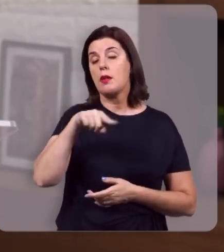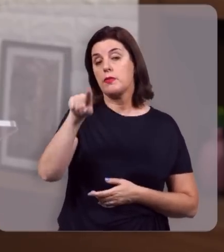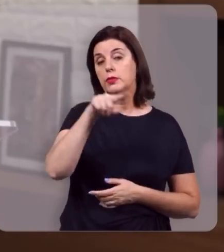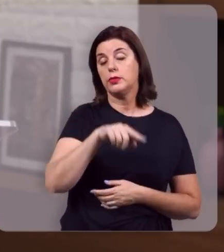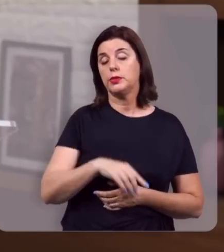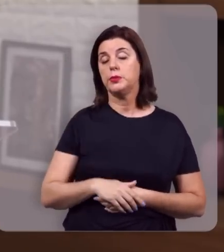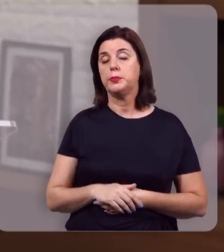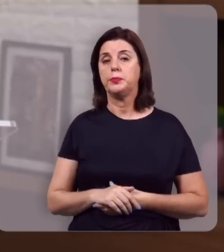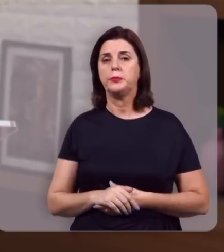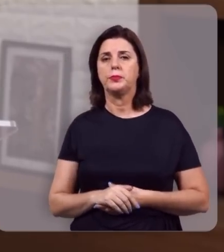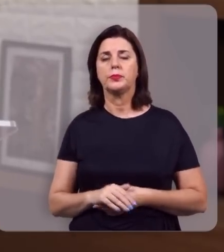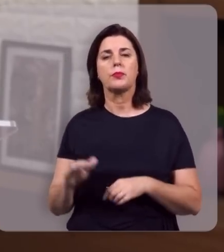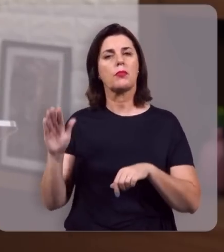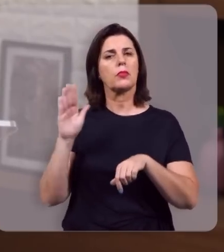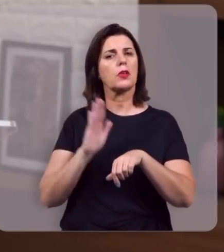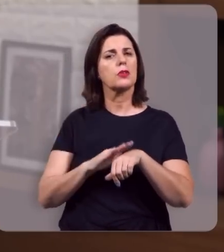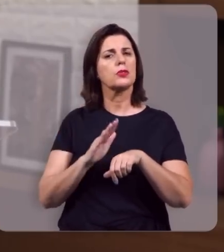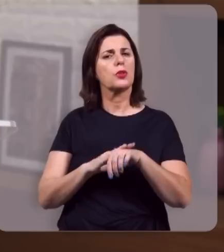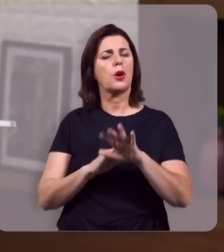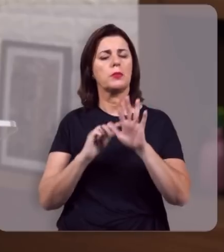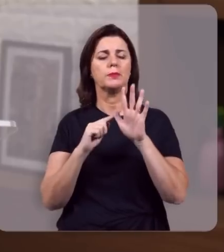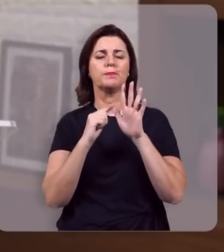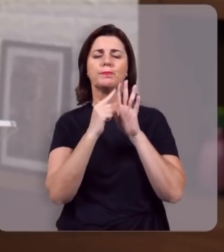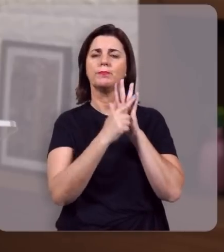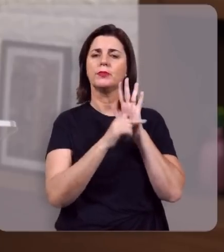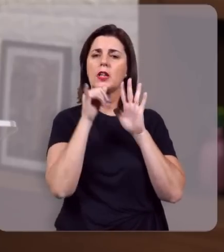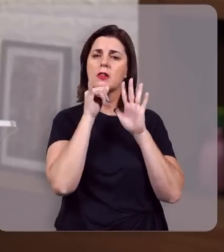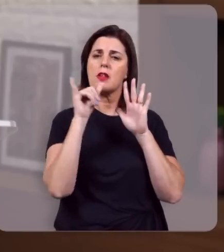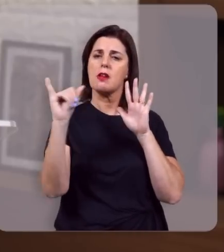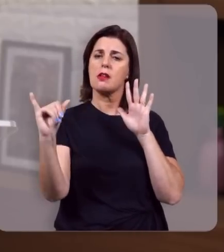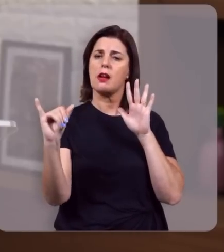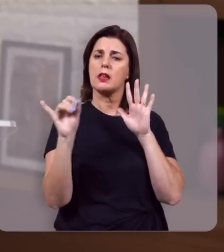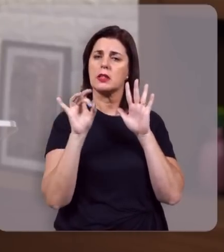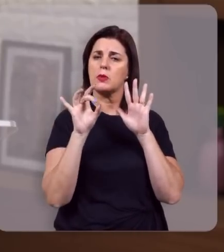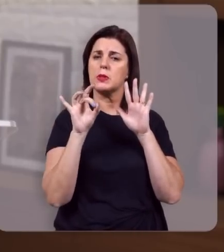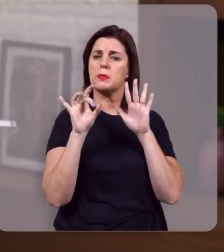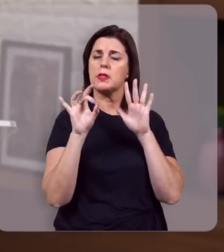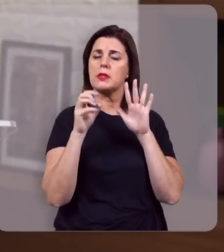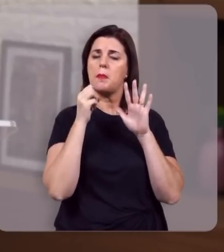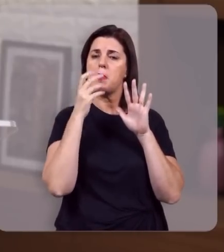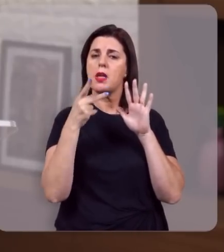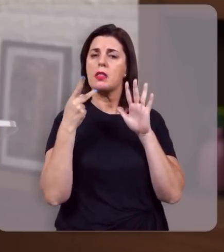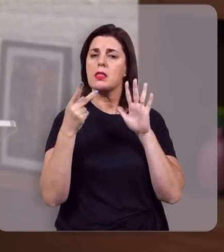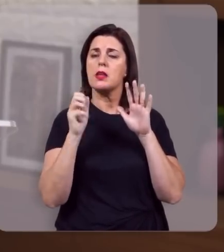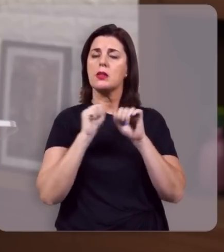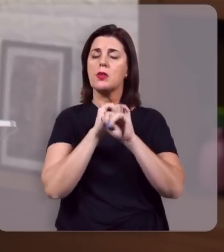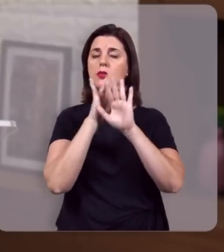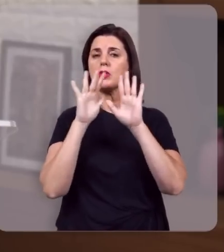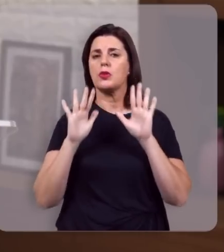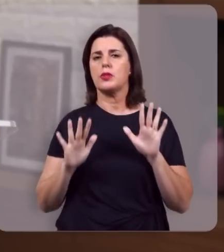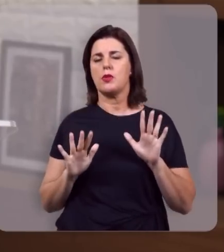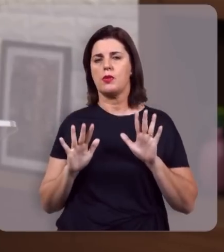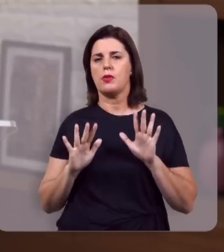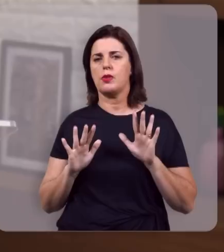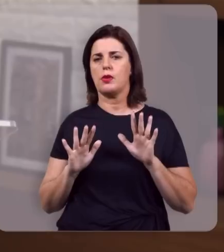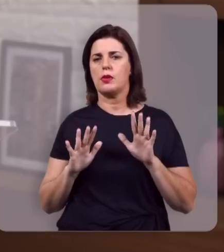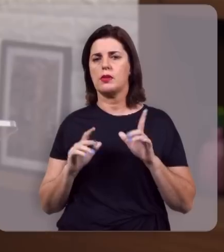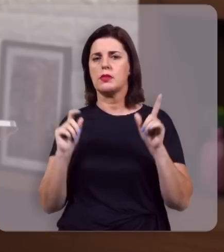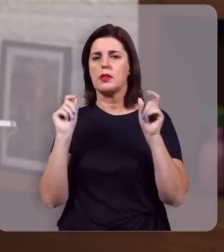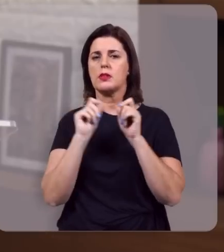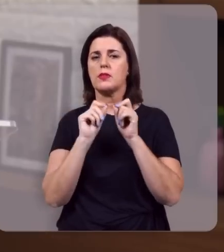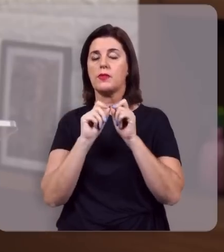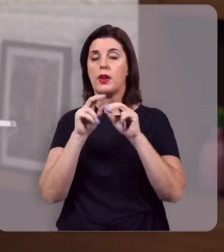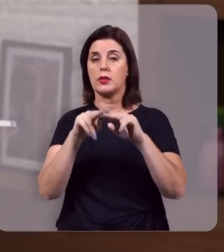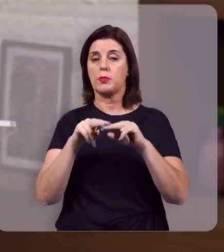você sobre 5 declarações solenes, benditas, gloriosas, feitas pelo